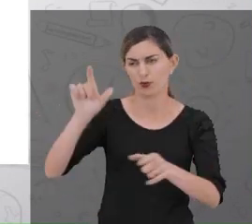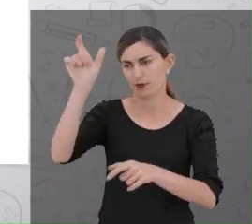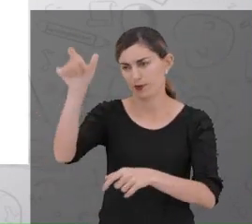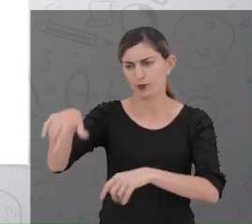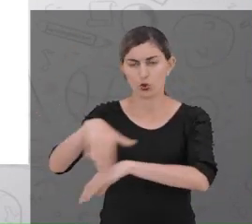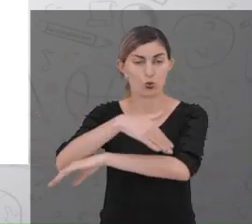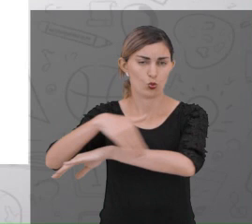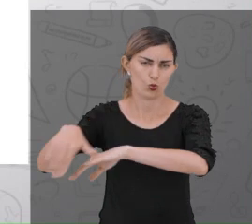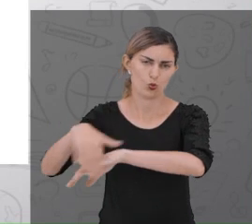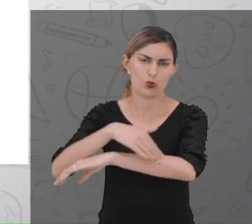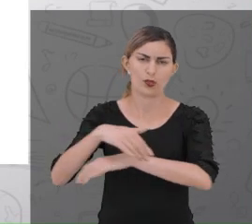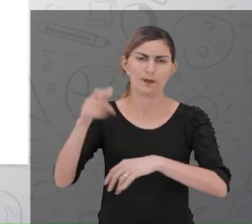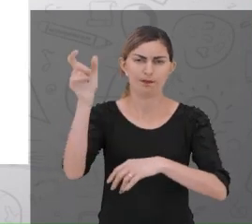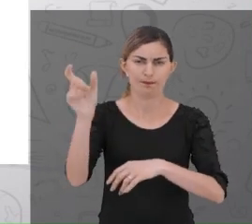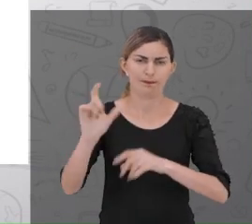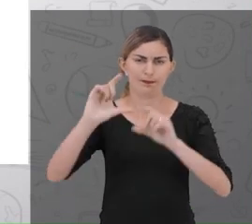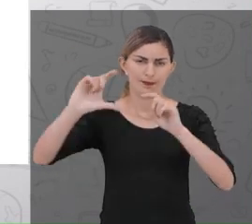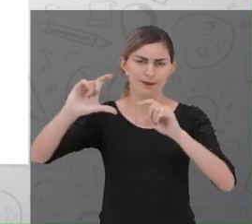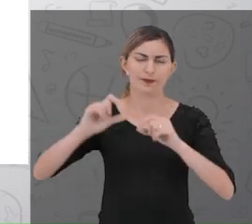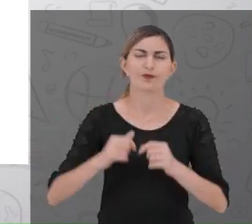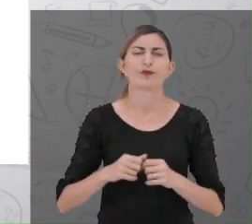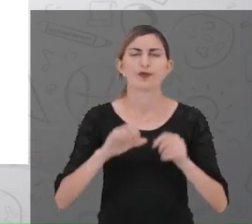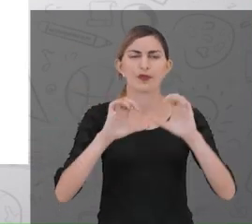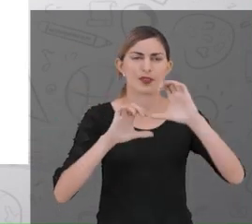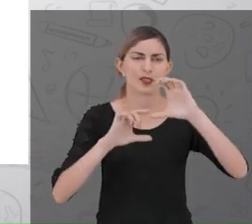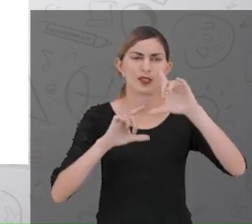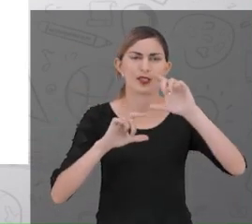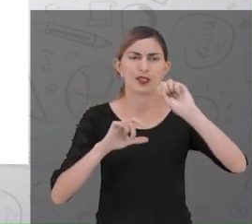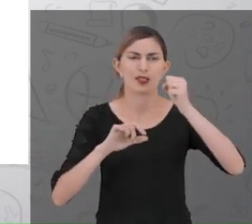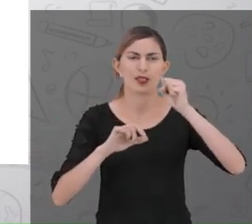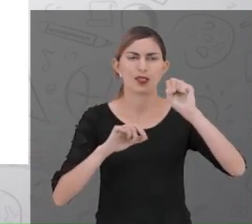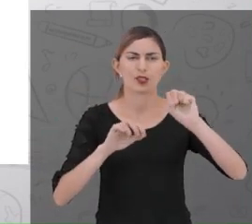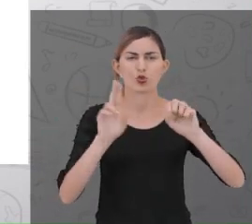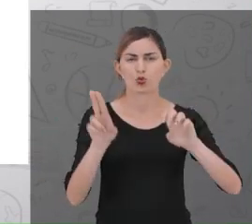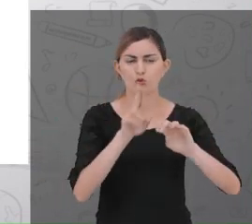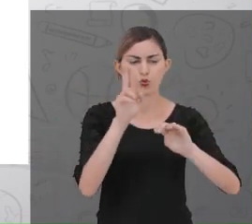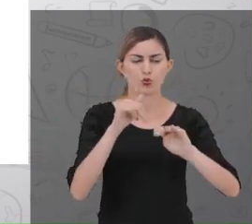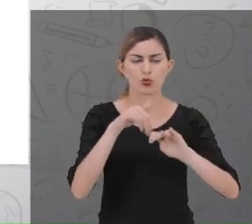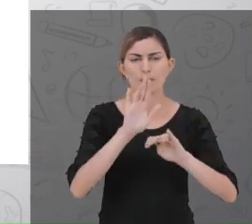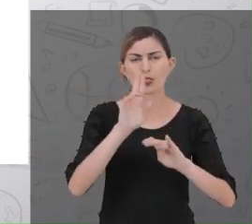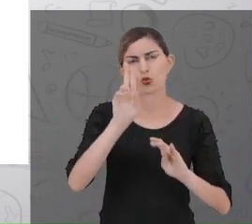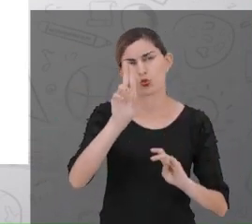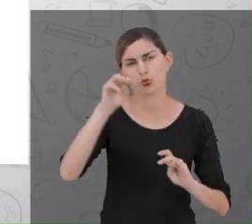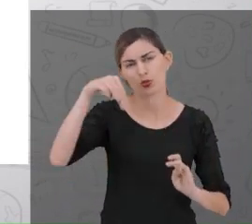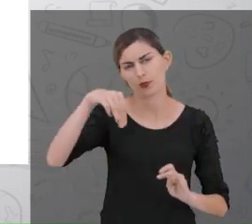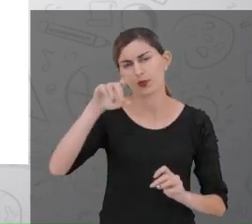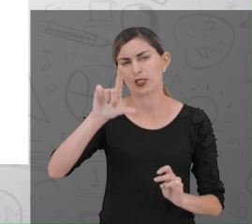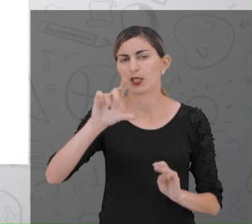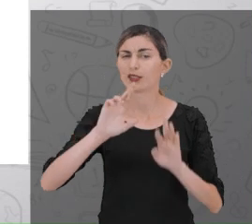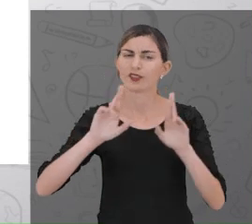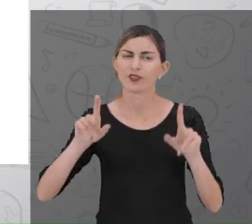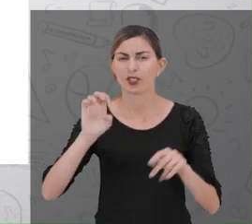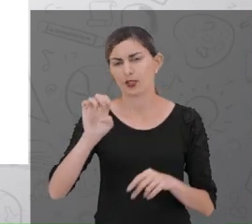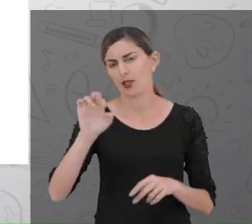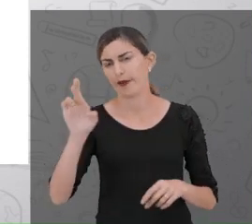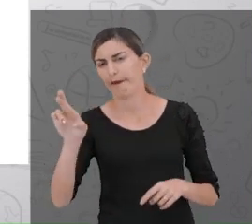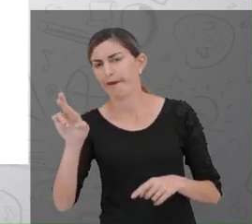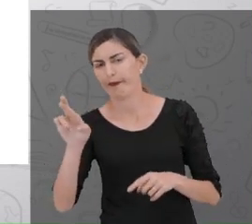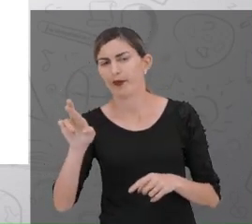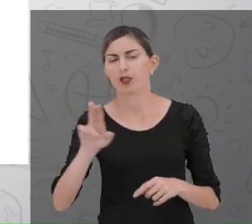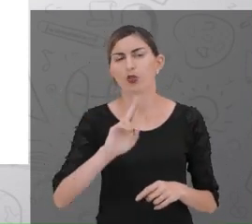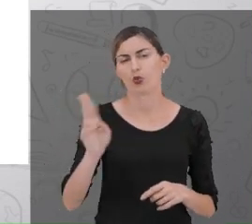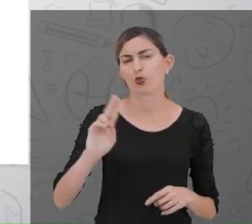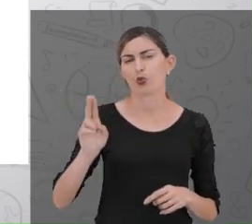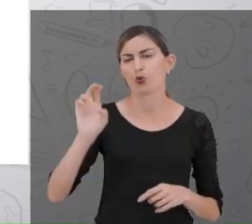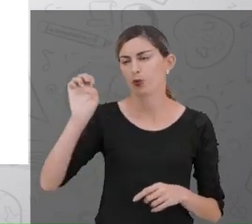classe endereço. O nome classe é usado mais para o ML, ao contrário de ER, que a